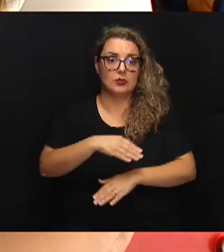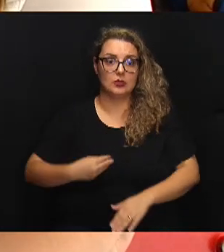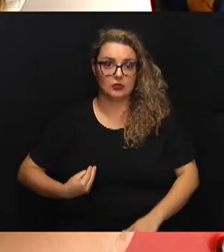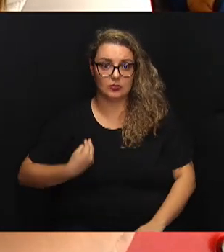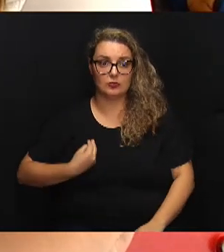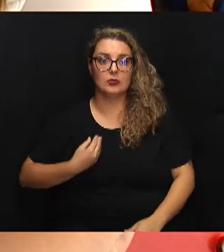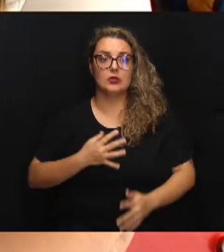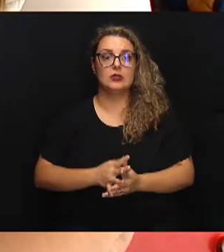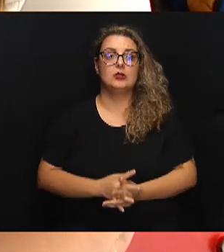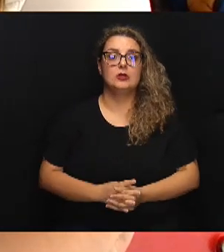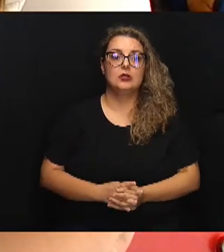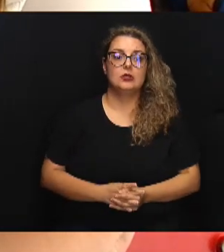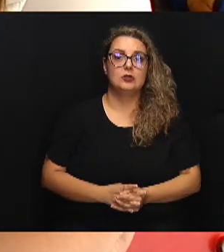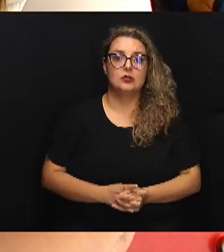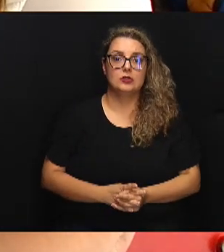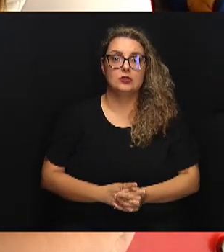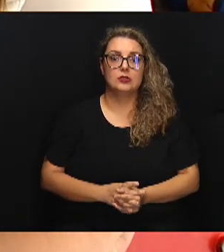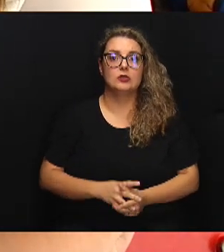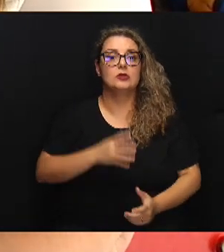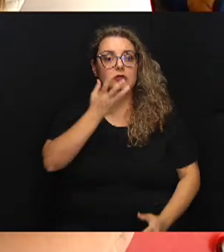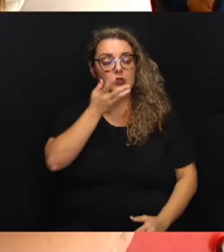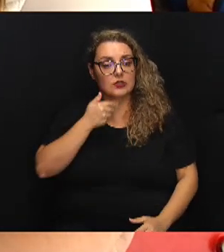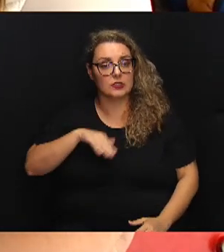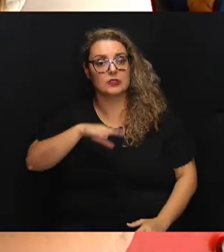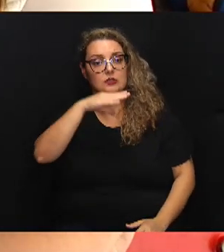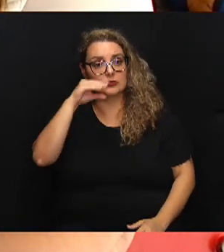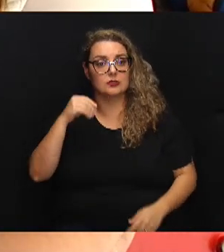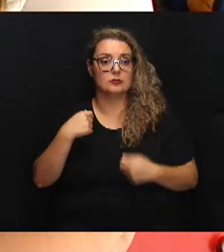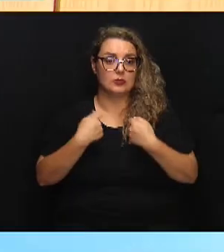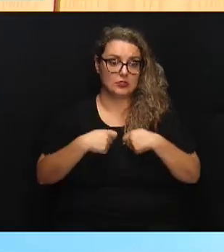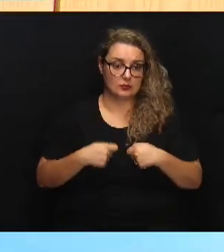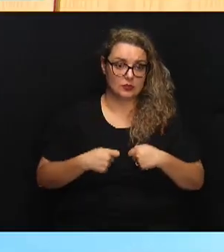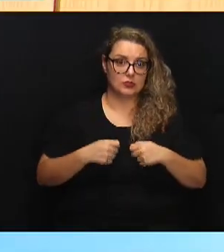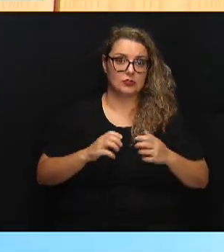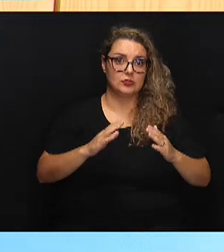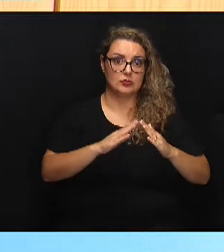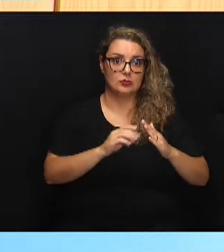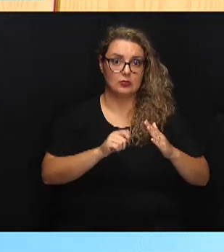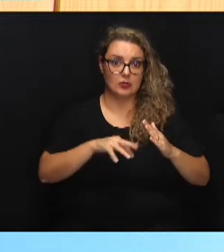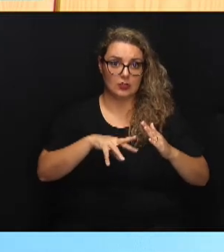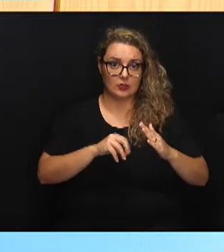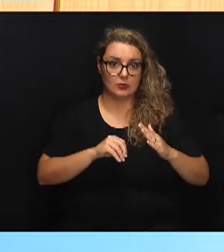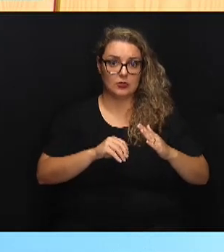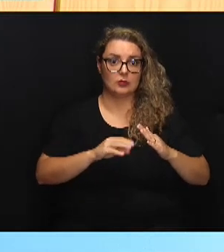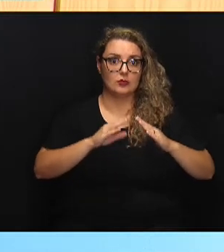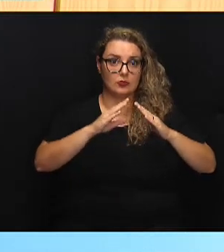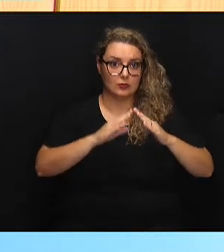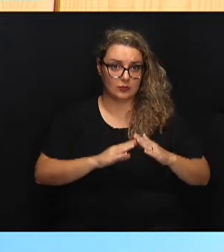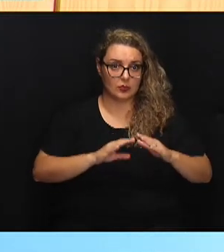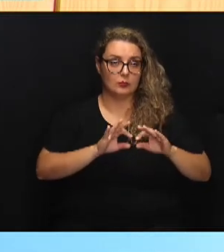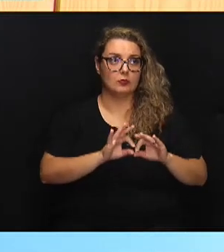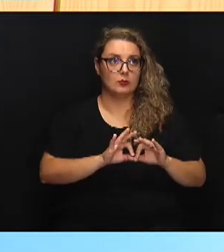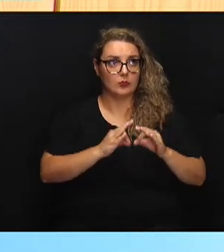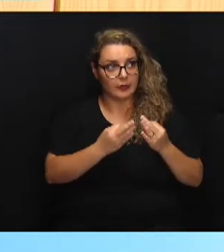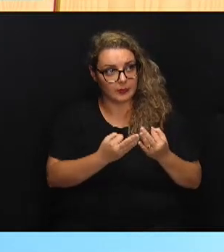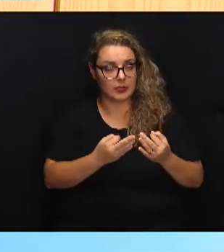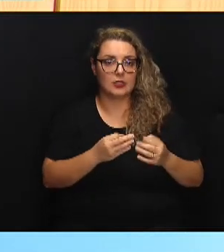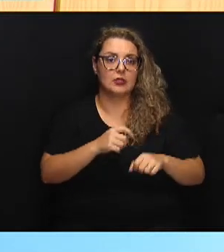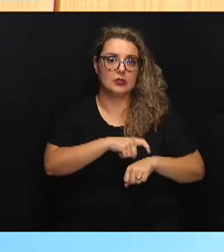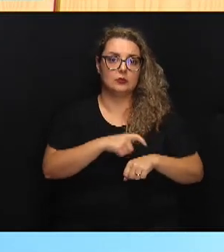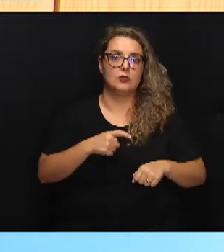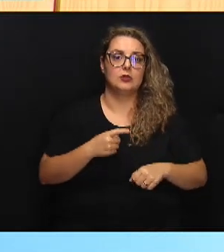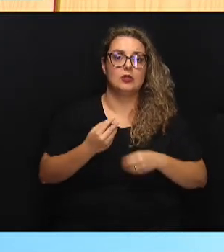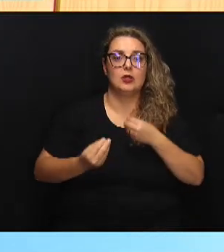situação de rua, né? E crianças e adolescentes que precisam de um abrigo temporário, um lar temporário. Sim. E como é que funciona?